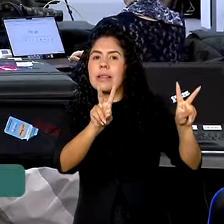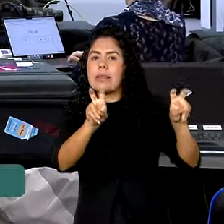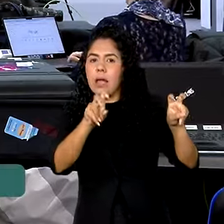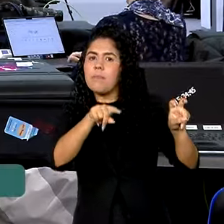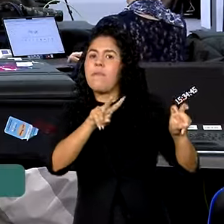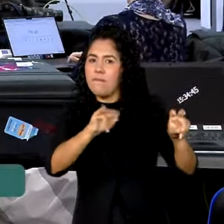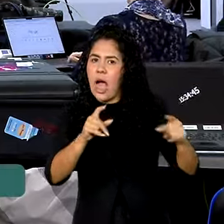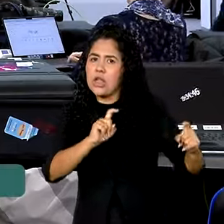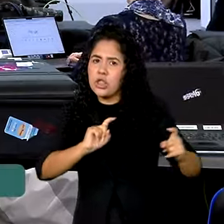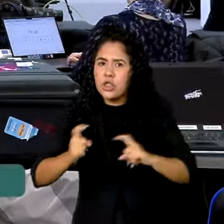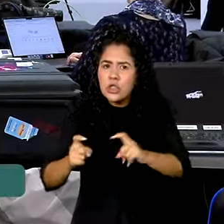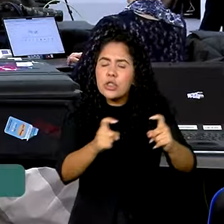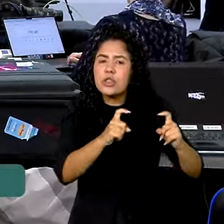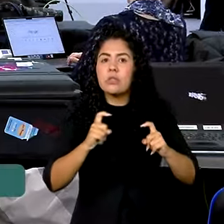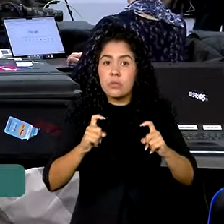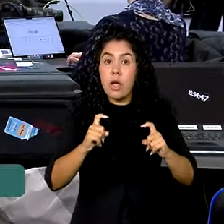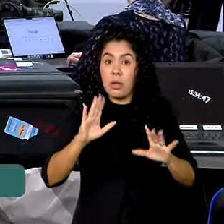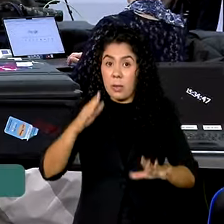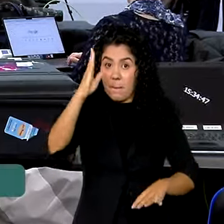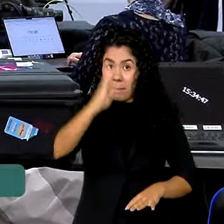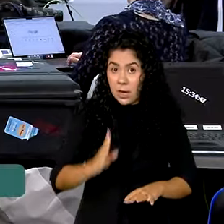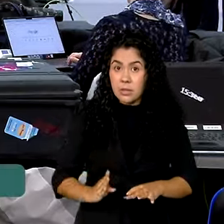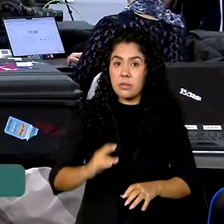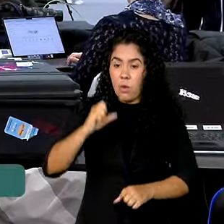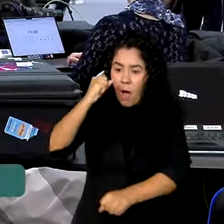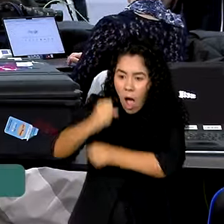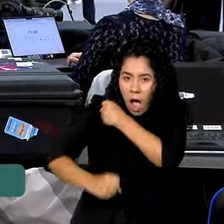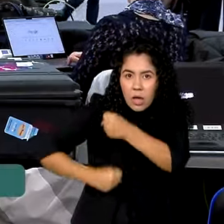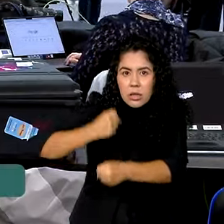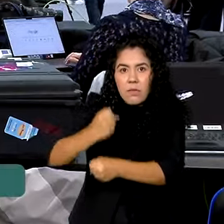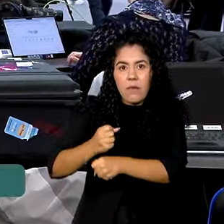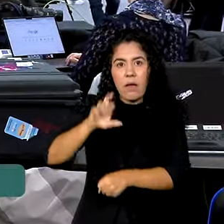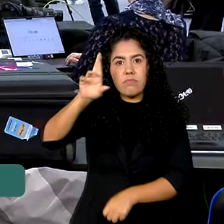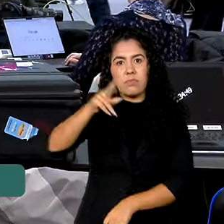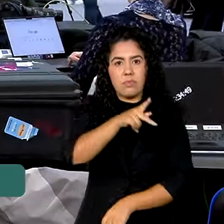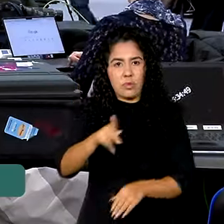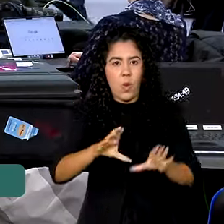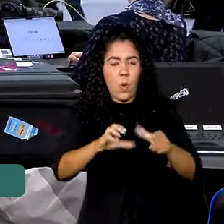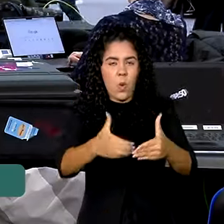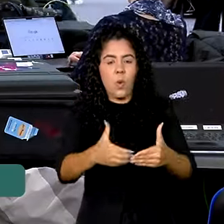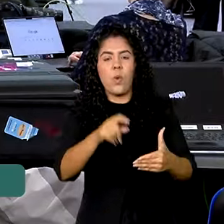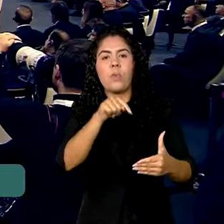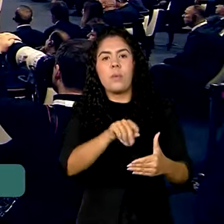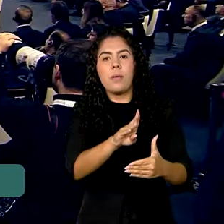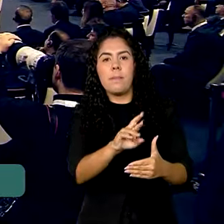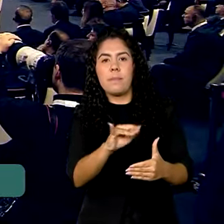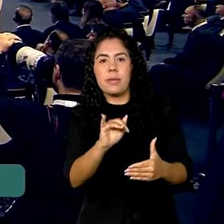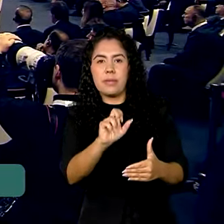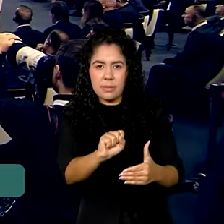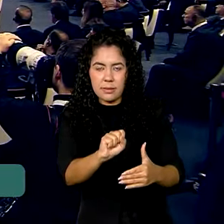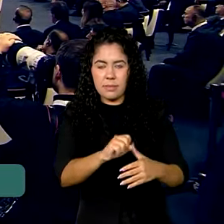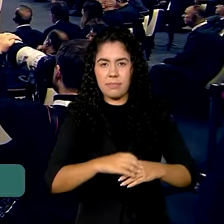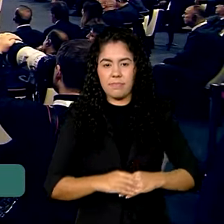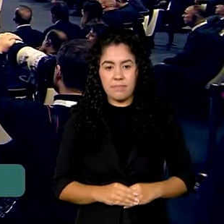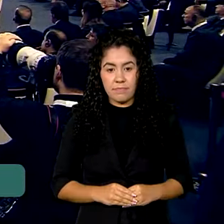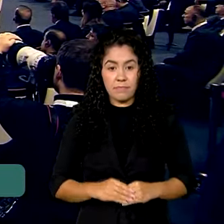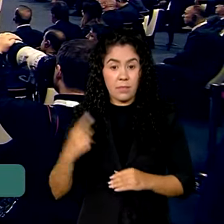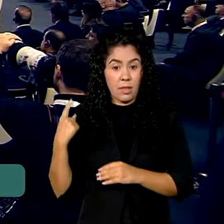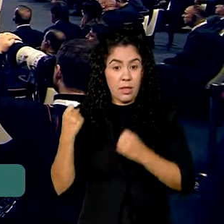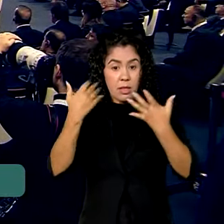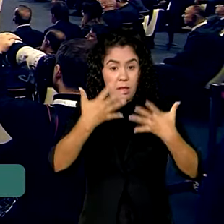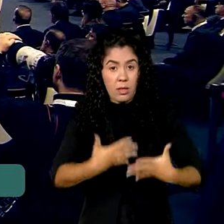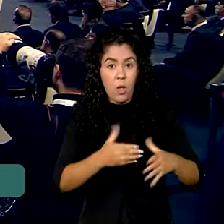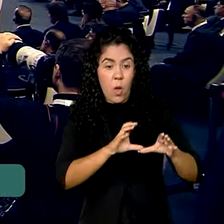discutido quando o Brasil assumir a presidência do brix em 2025 a presidência